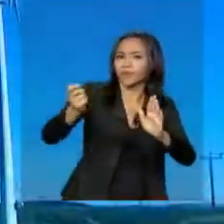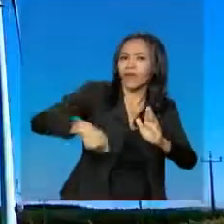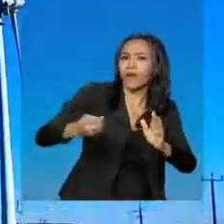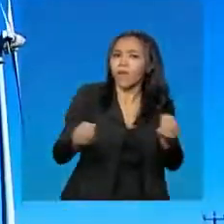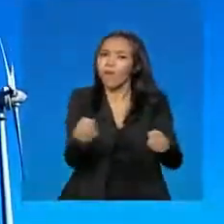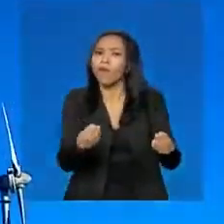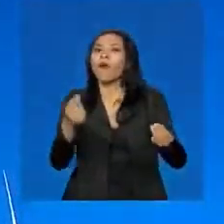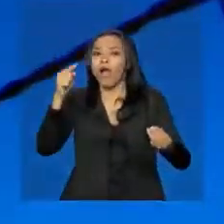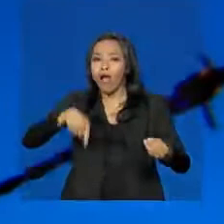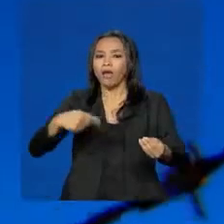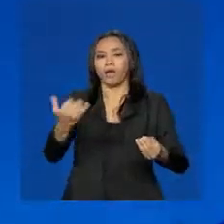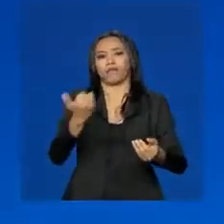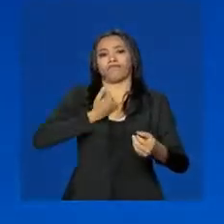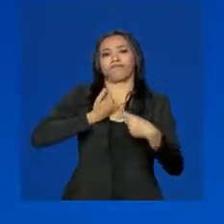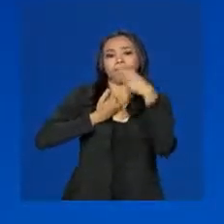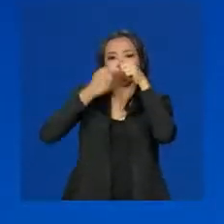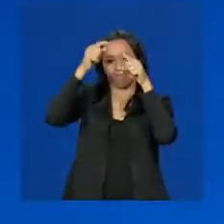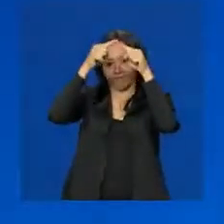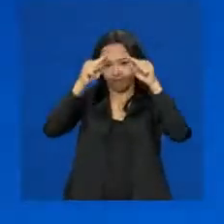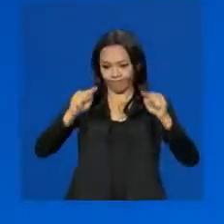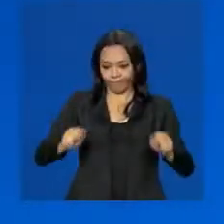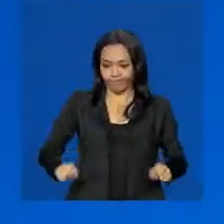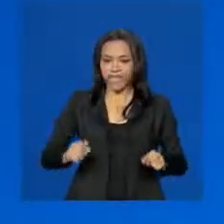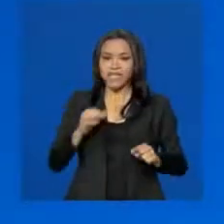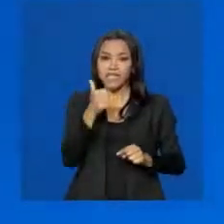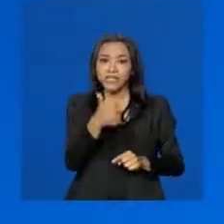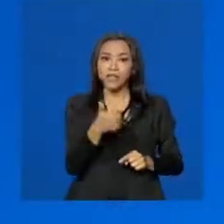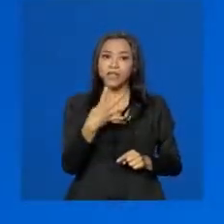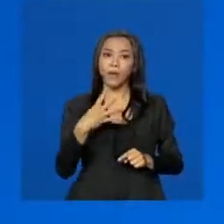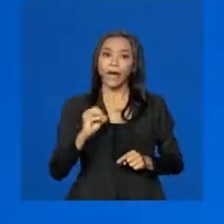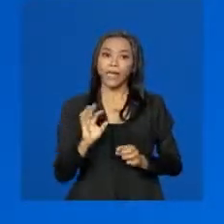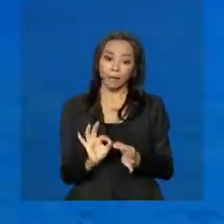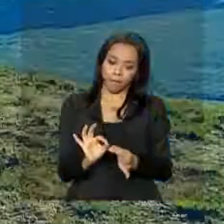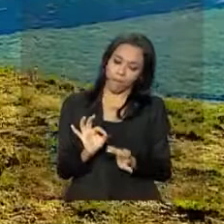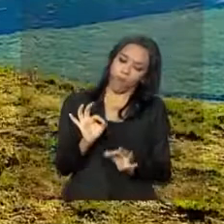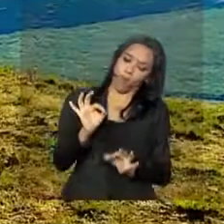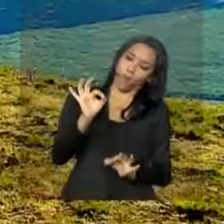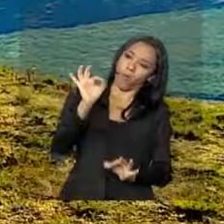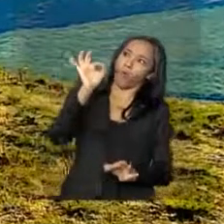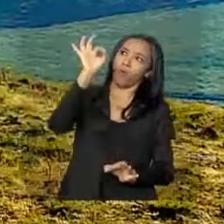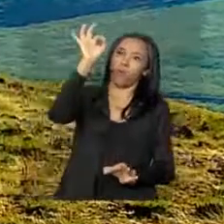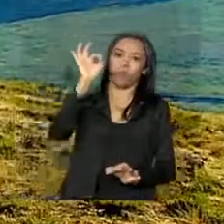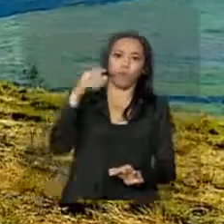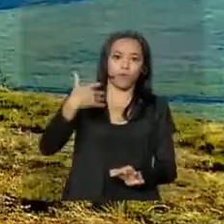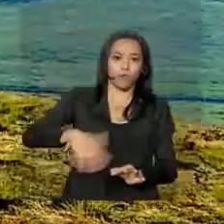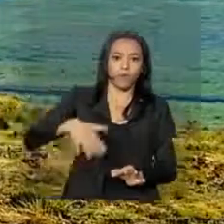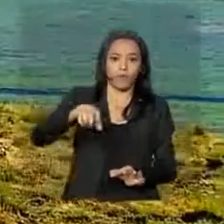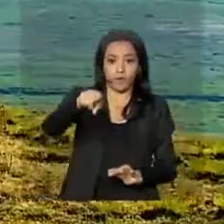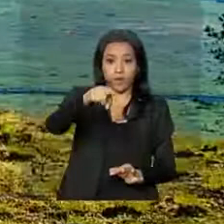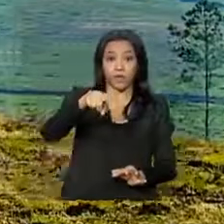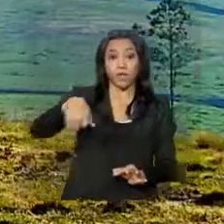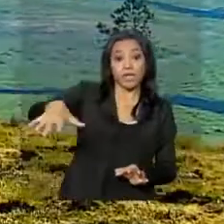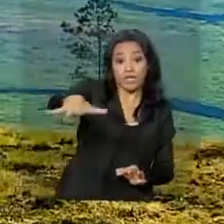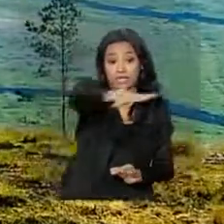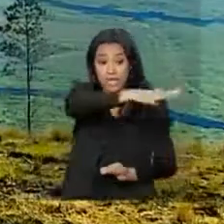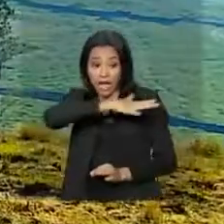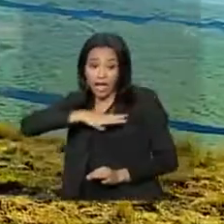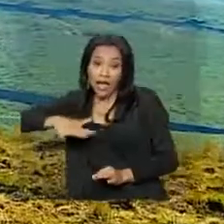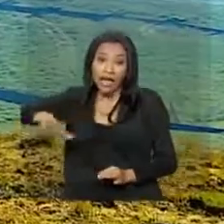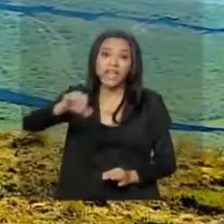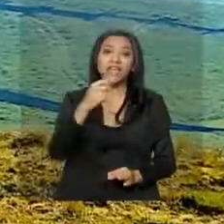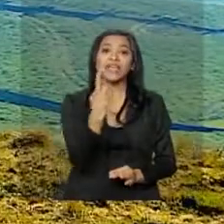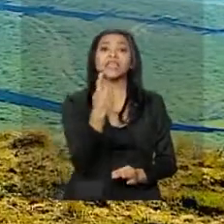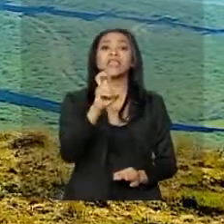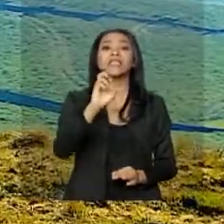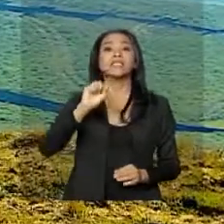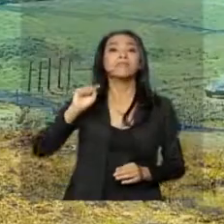as torres vão ter 140 metros de altura. O complexo eólico Palmas 2 vai ocupar uma área de 15